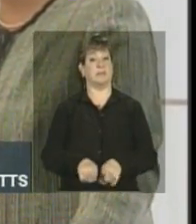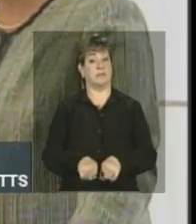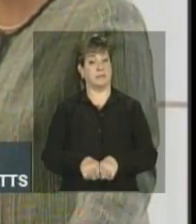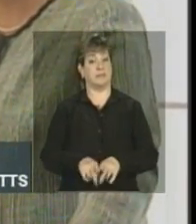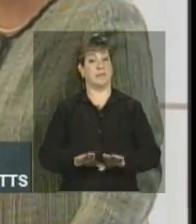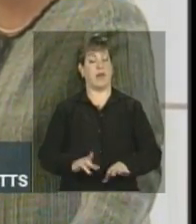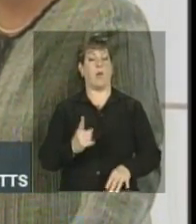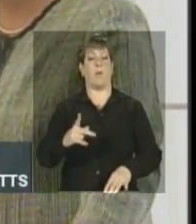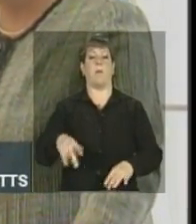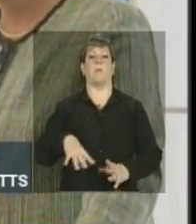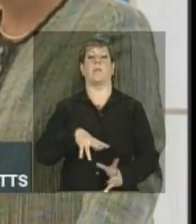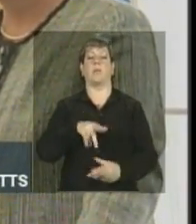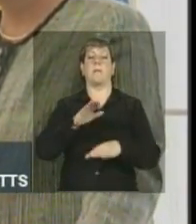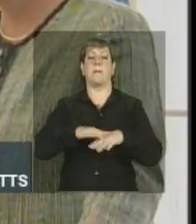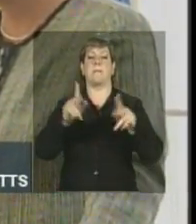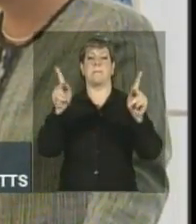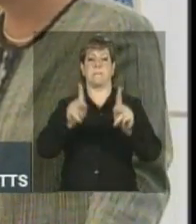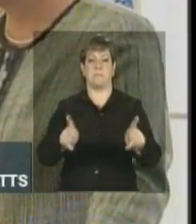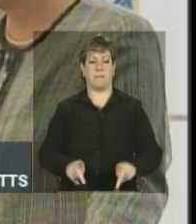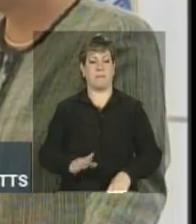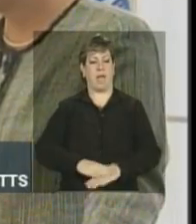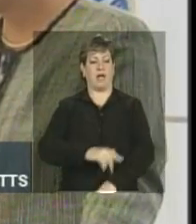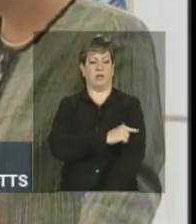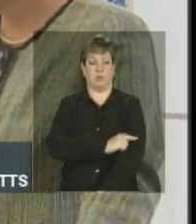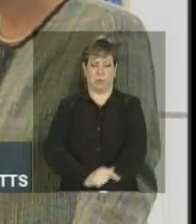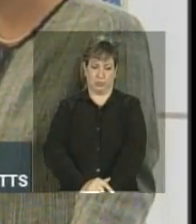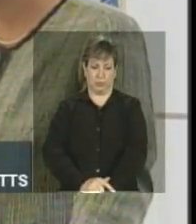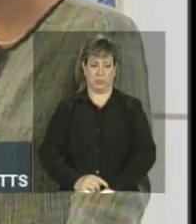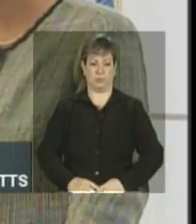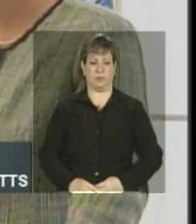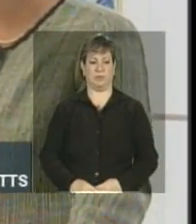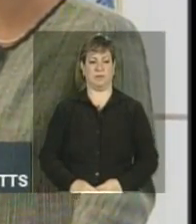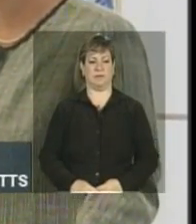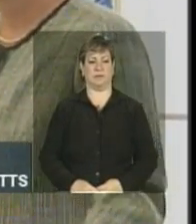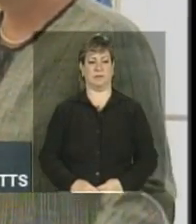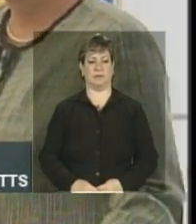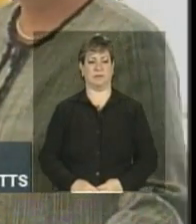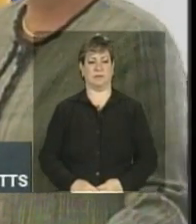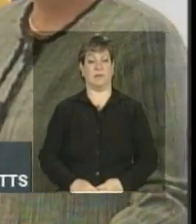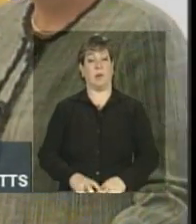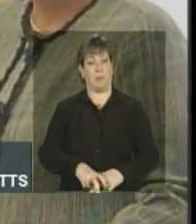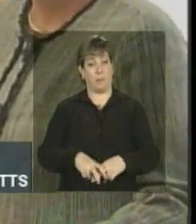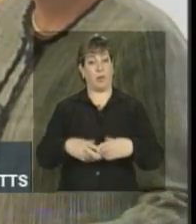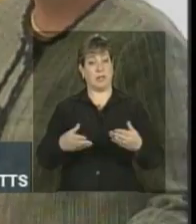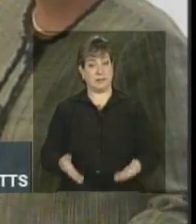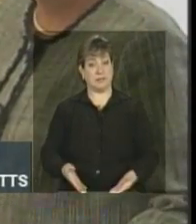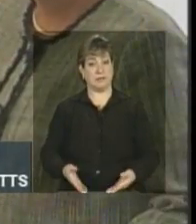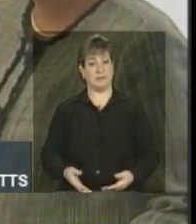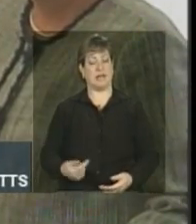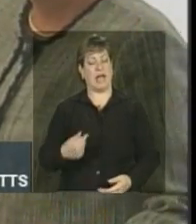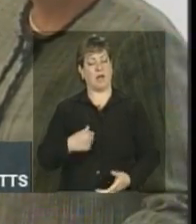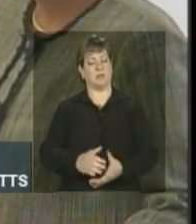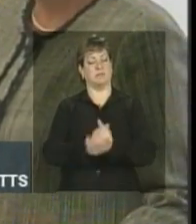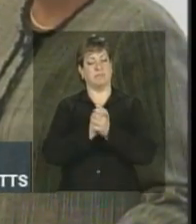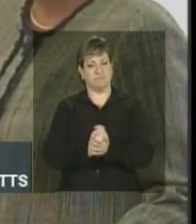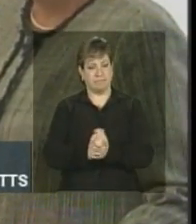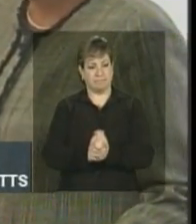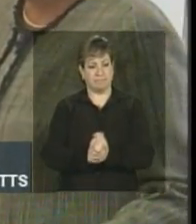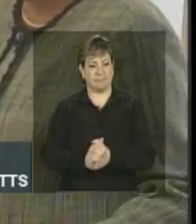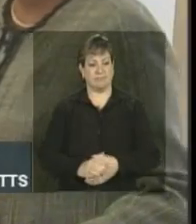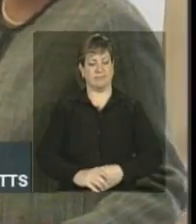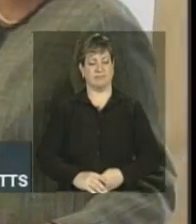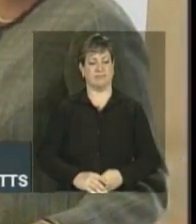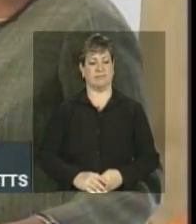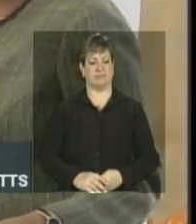um mundo mais pacífico e mais justo. Peaceful and more just world. Por isso, eu saúdo